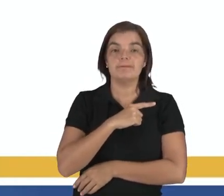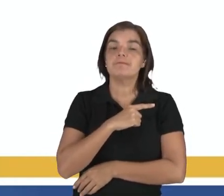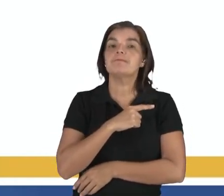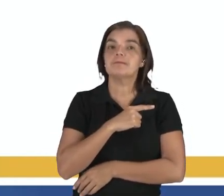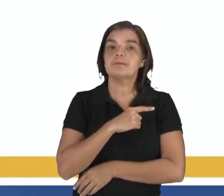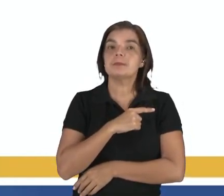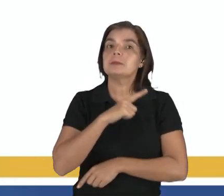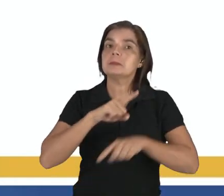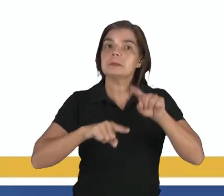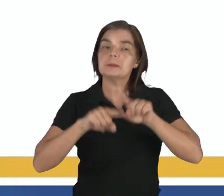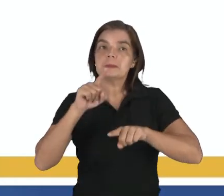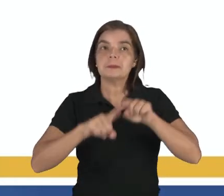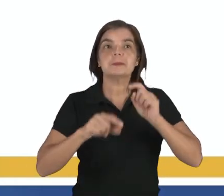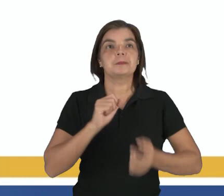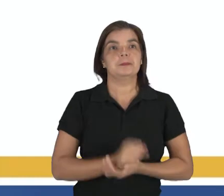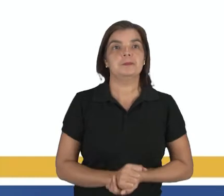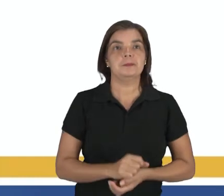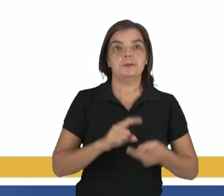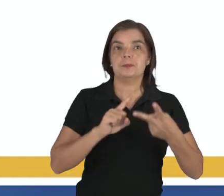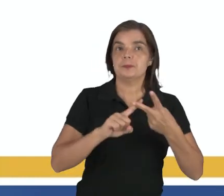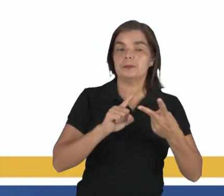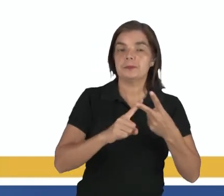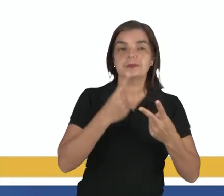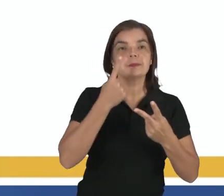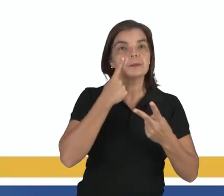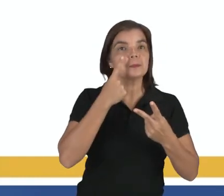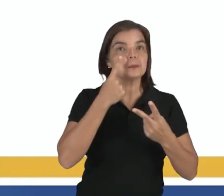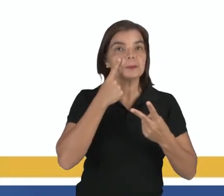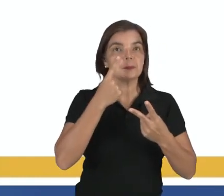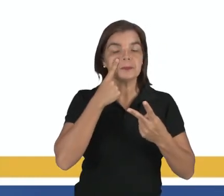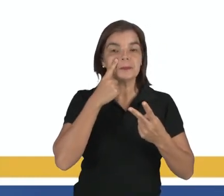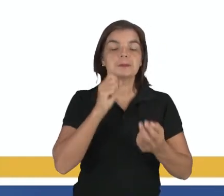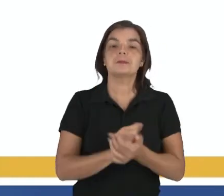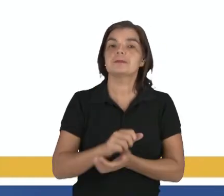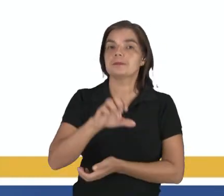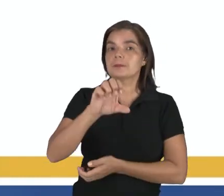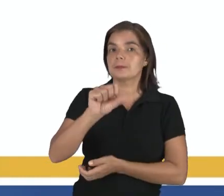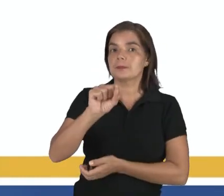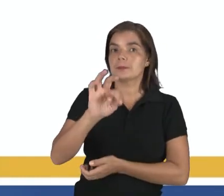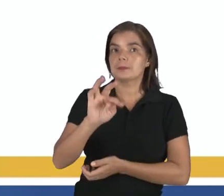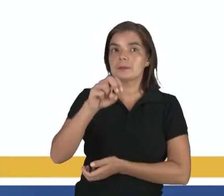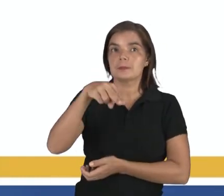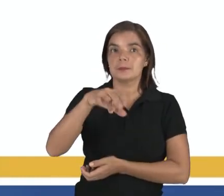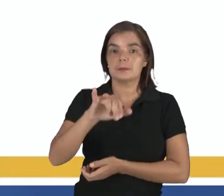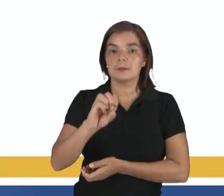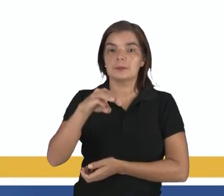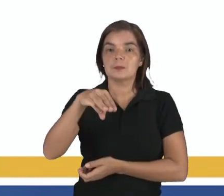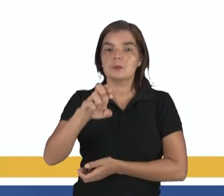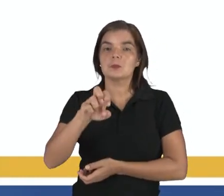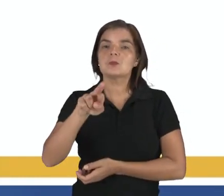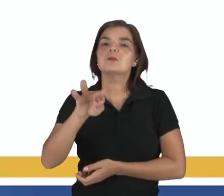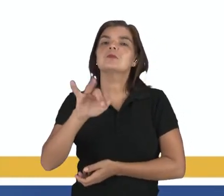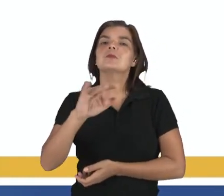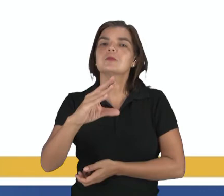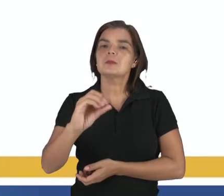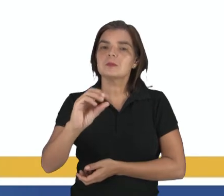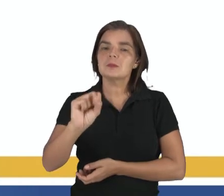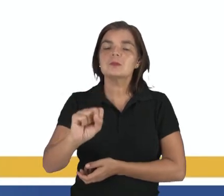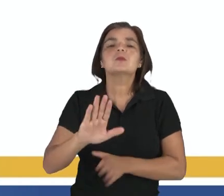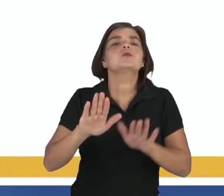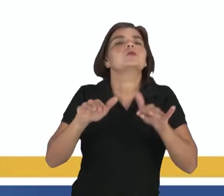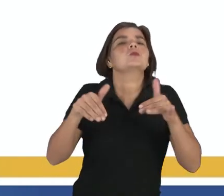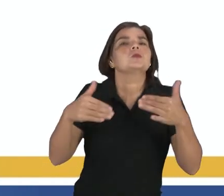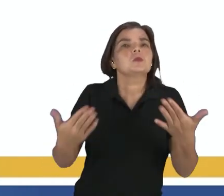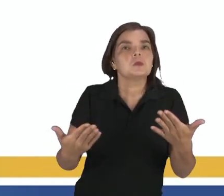massas, ok? Segundo, identificar os coeficientes estequiométricos. E quem são os